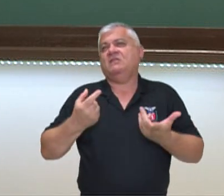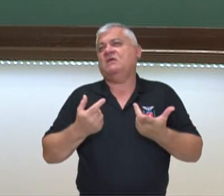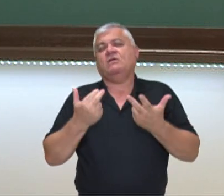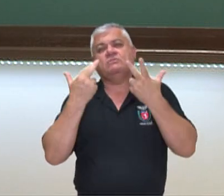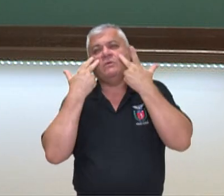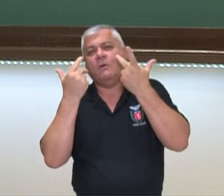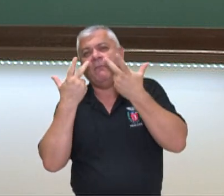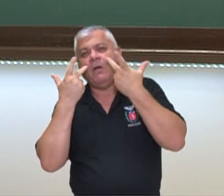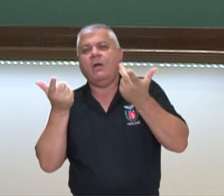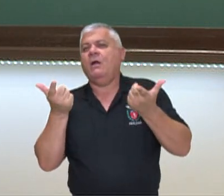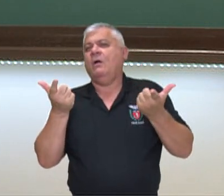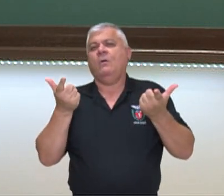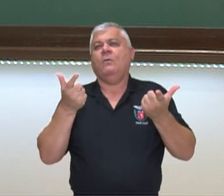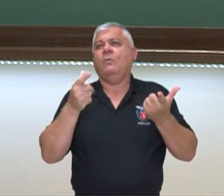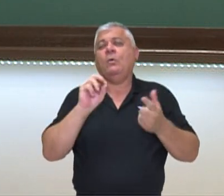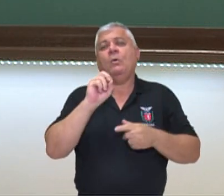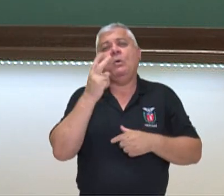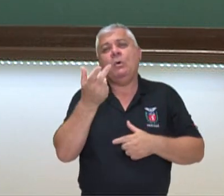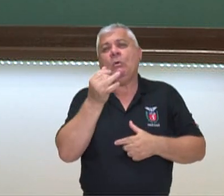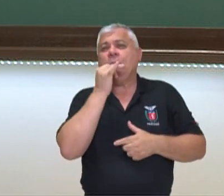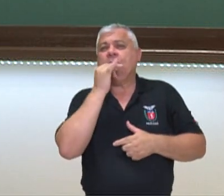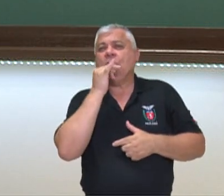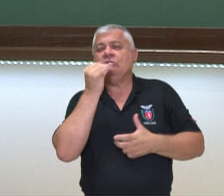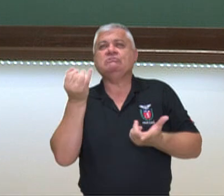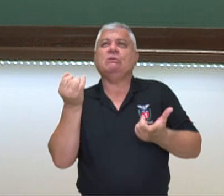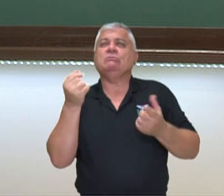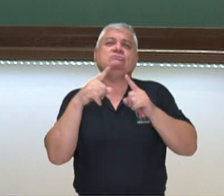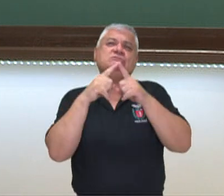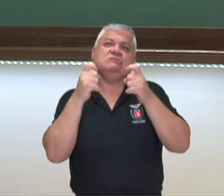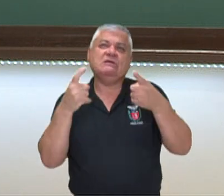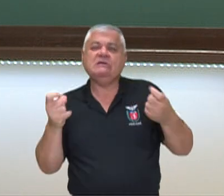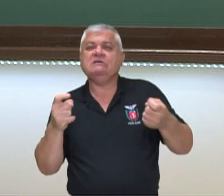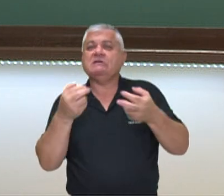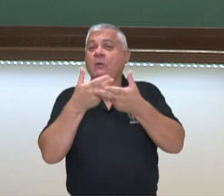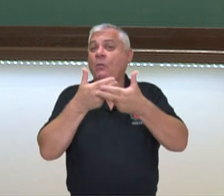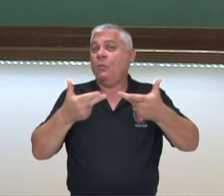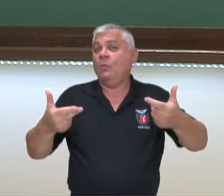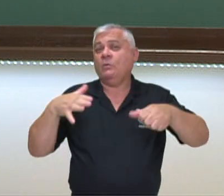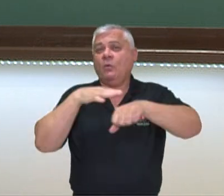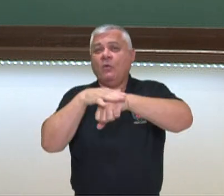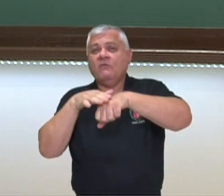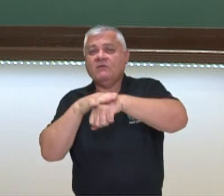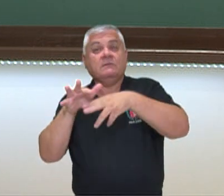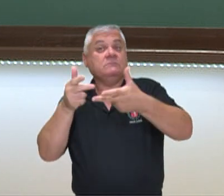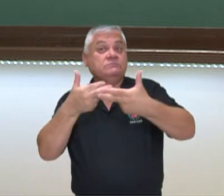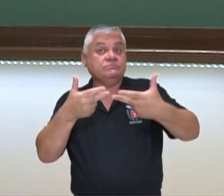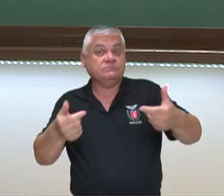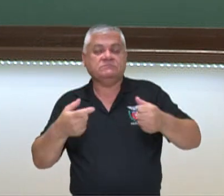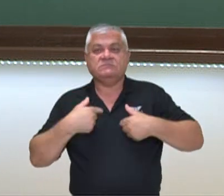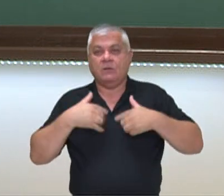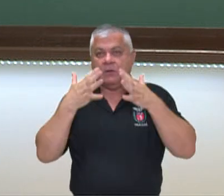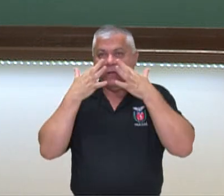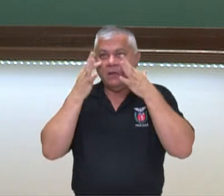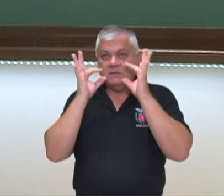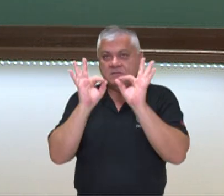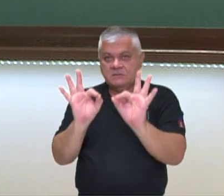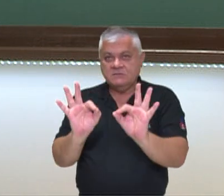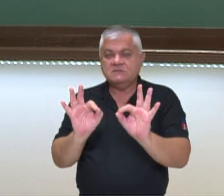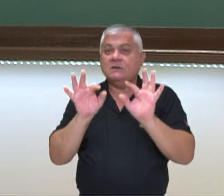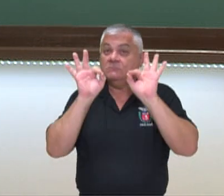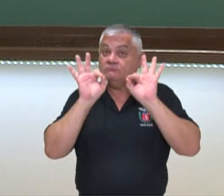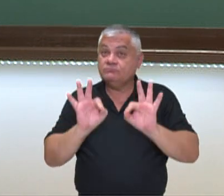situação, um ponto científico. E dessa forma, nós precisamos prestar atenção na sua